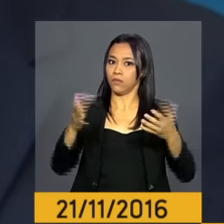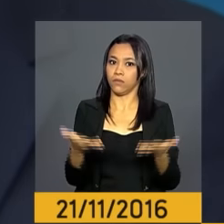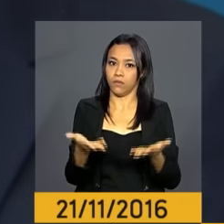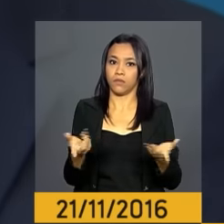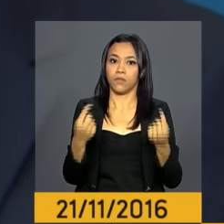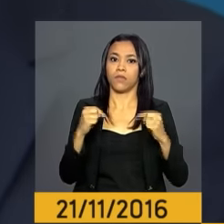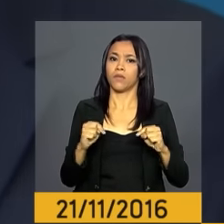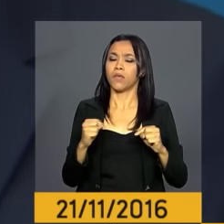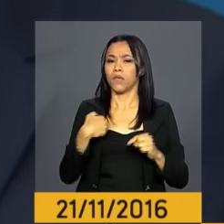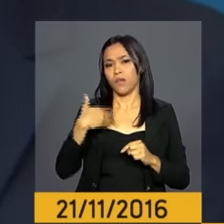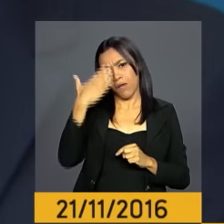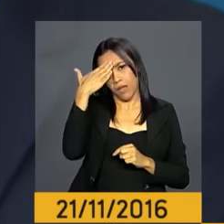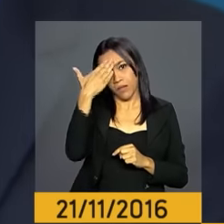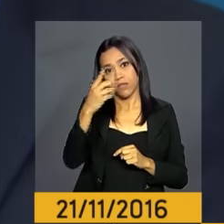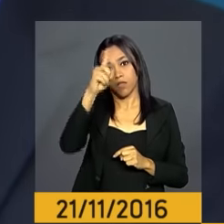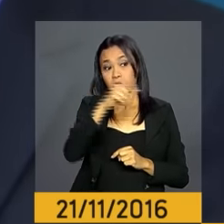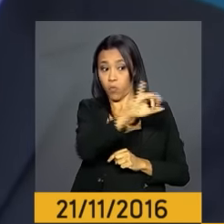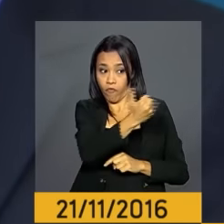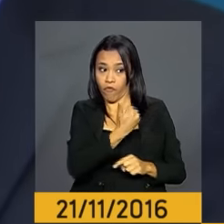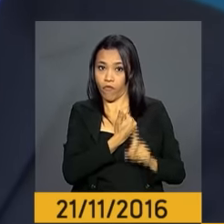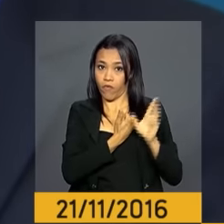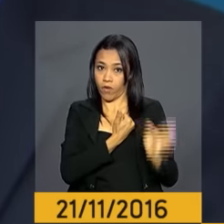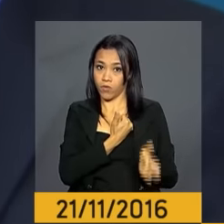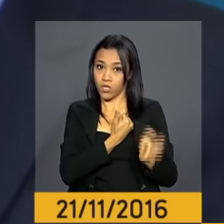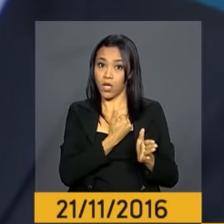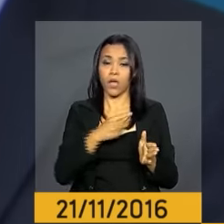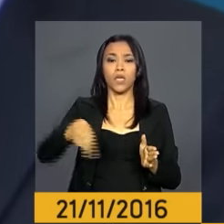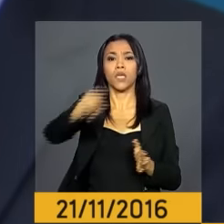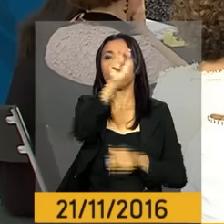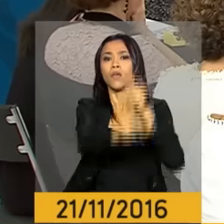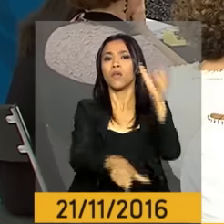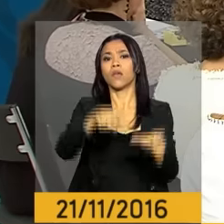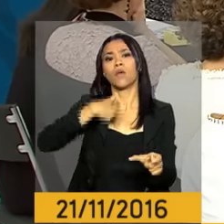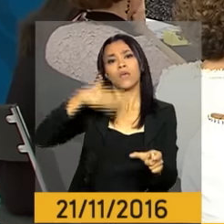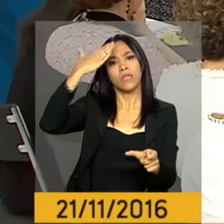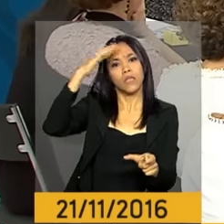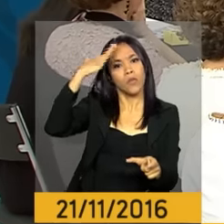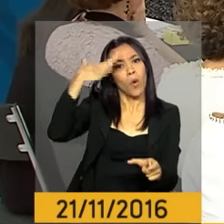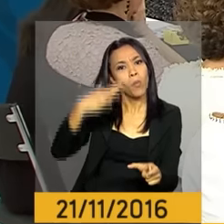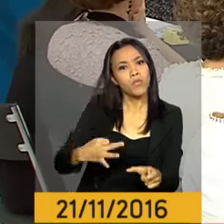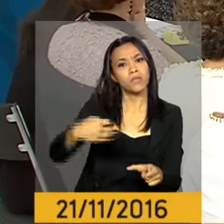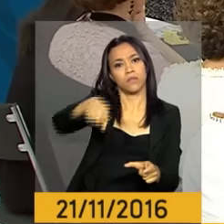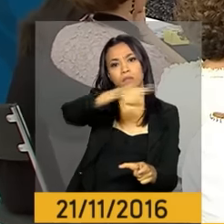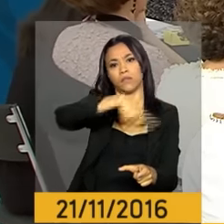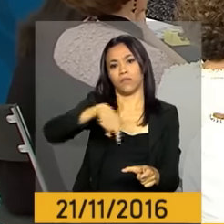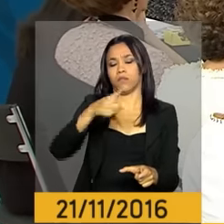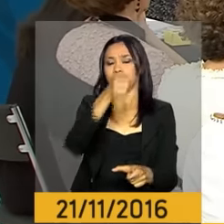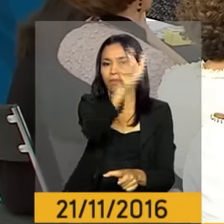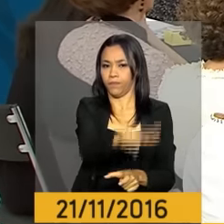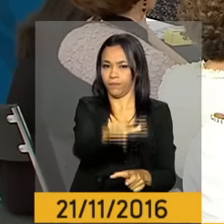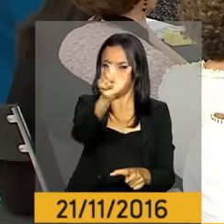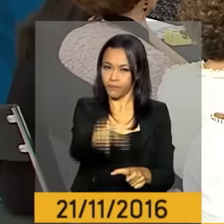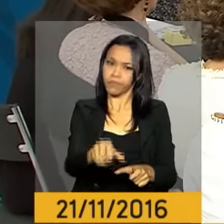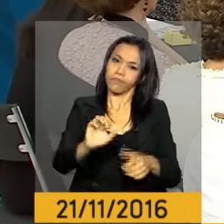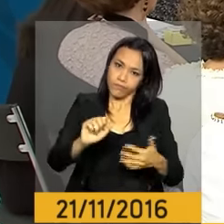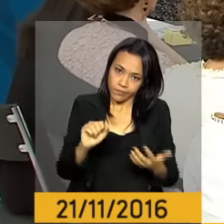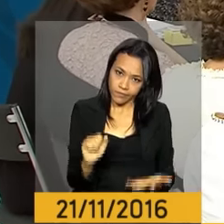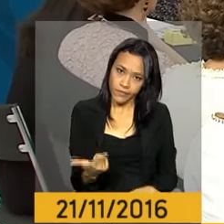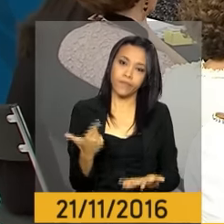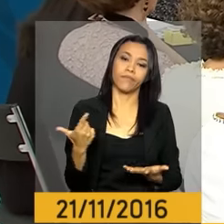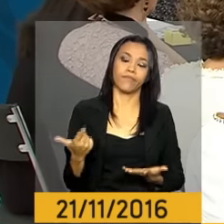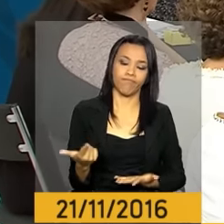como disse o Neto, uma compreensão da classe trabalhadora. É claro que há, mais do que